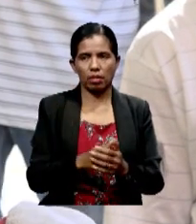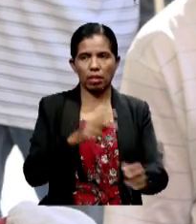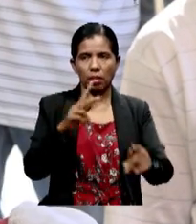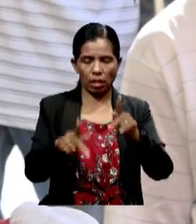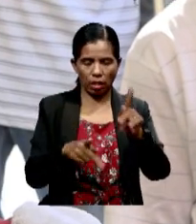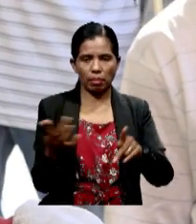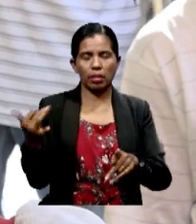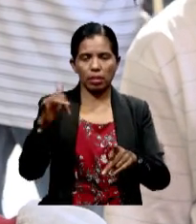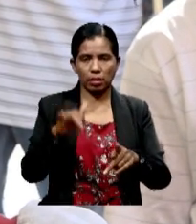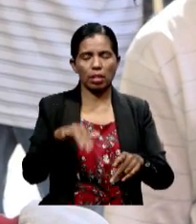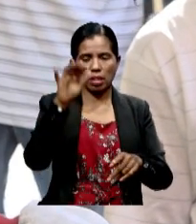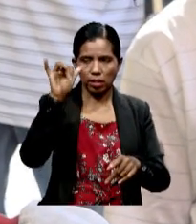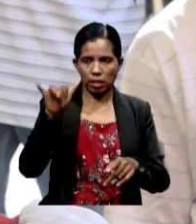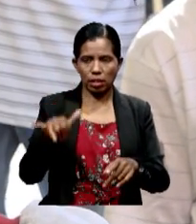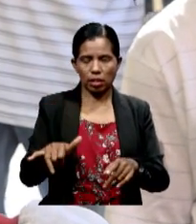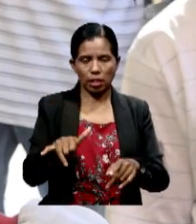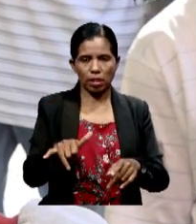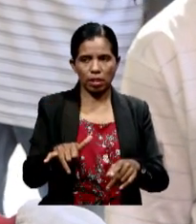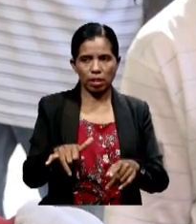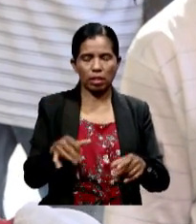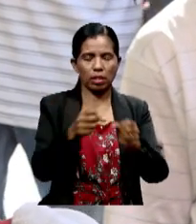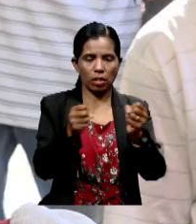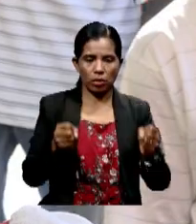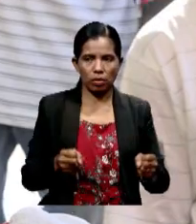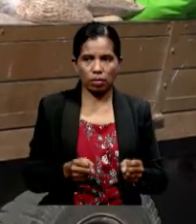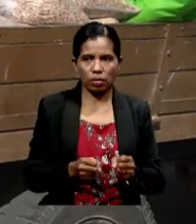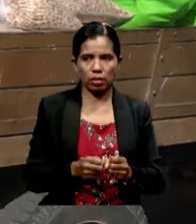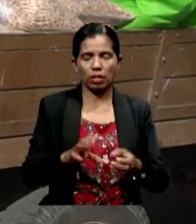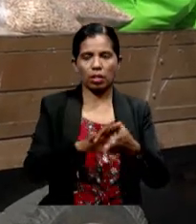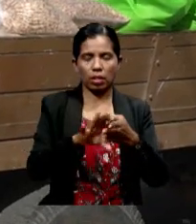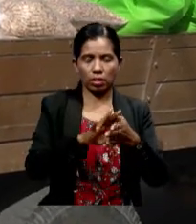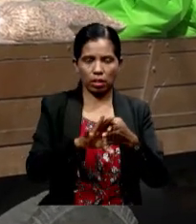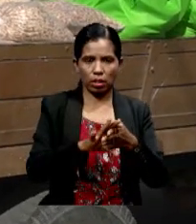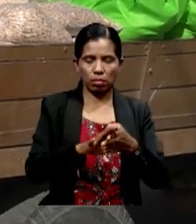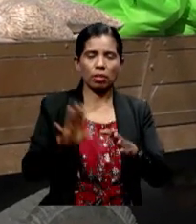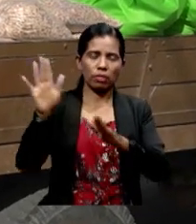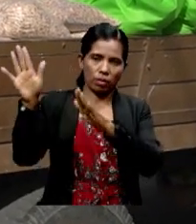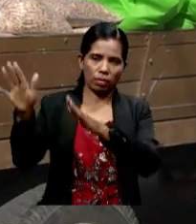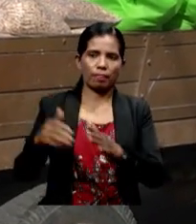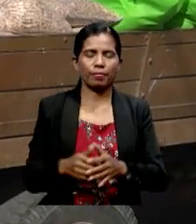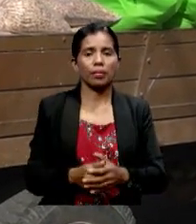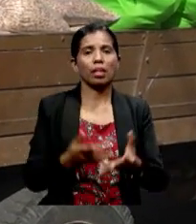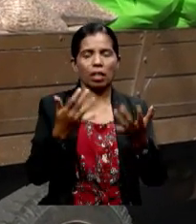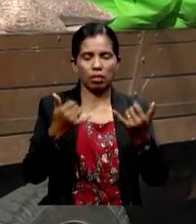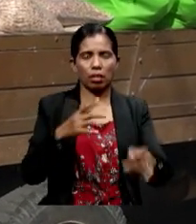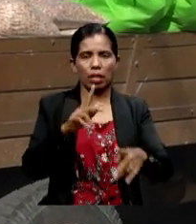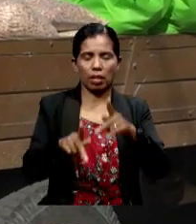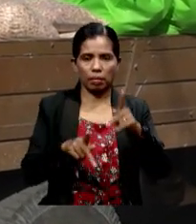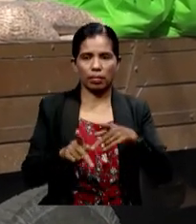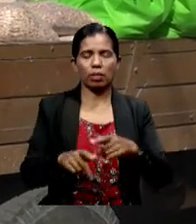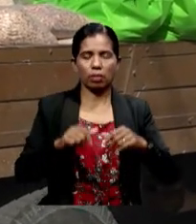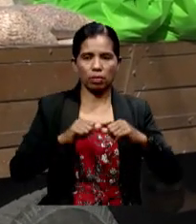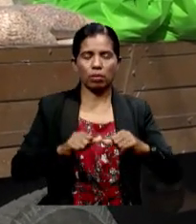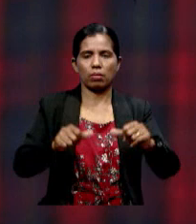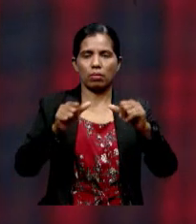sira nevema ka hela iha sukularan ho karta eleitoral nevema ka fofo. Agora, populasaun sira ne continua na